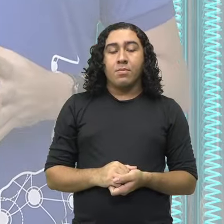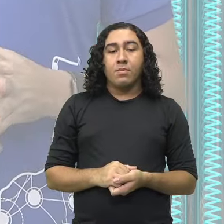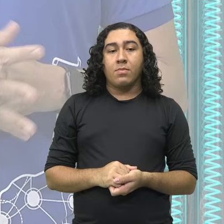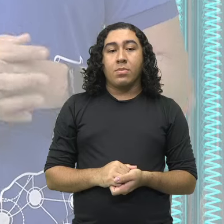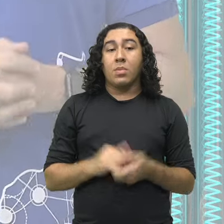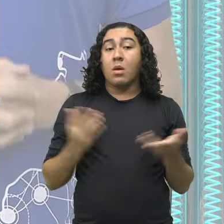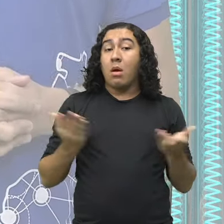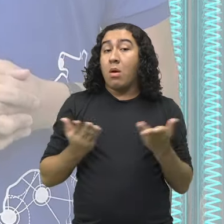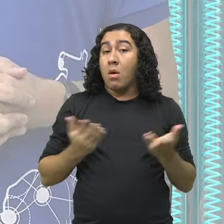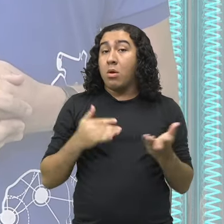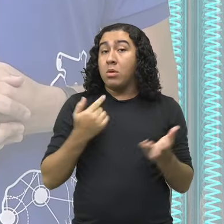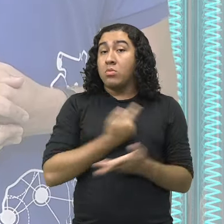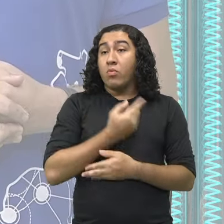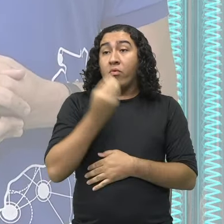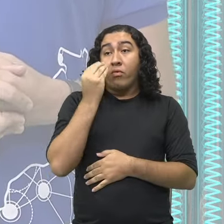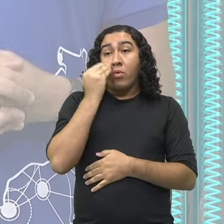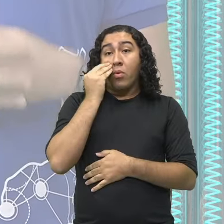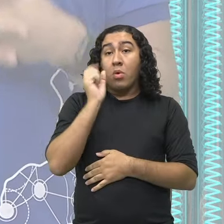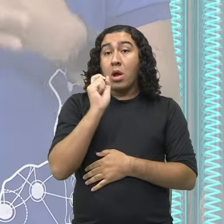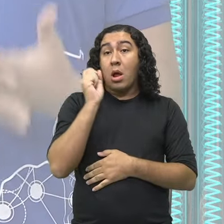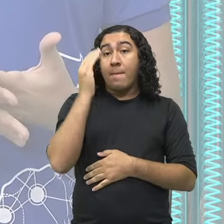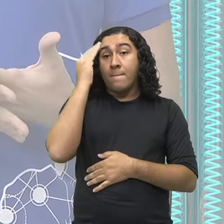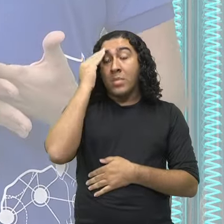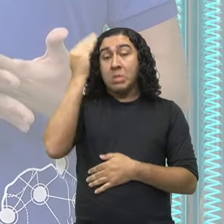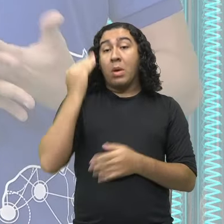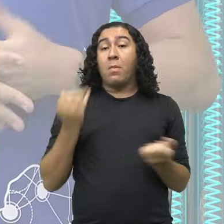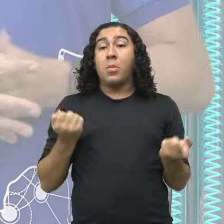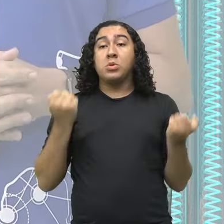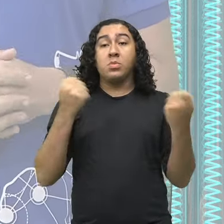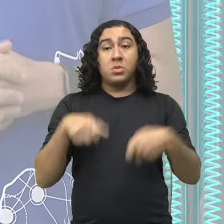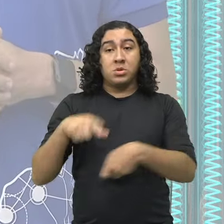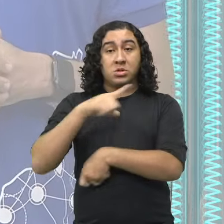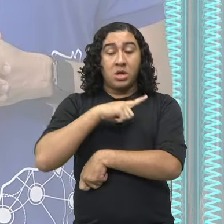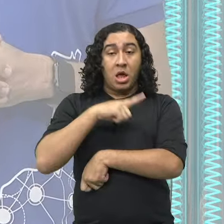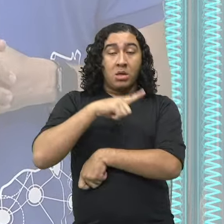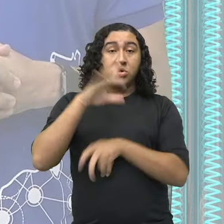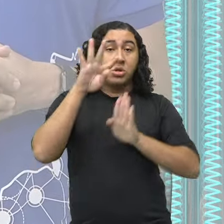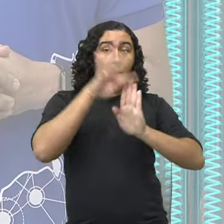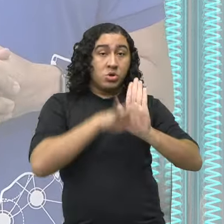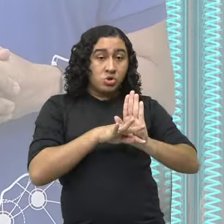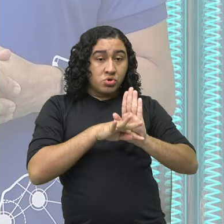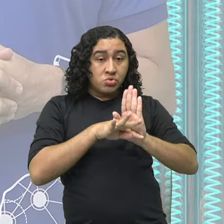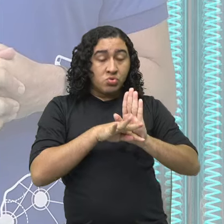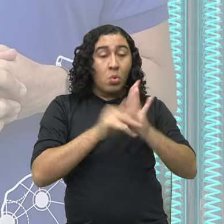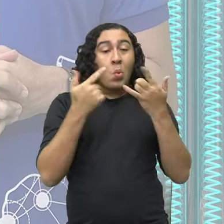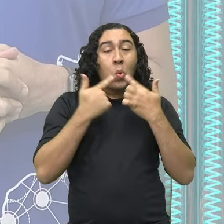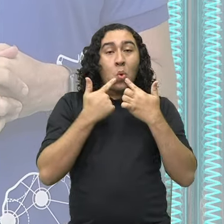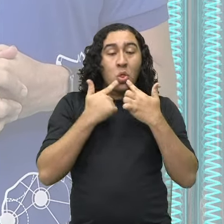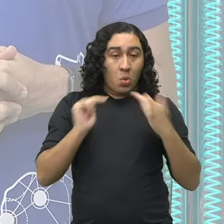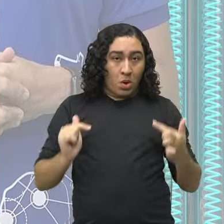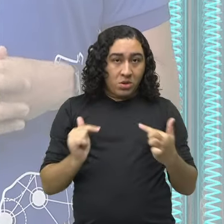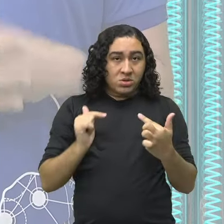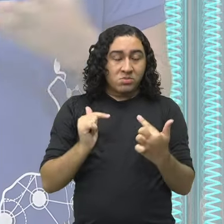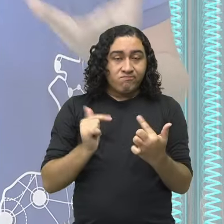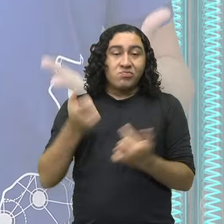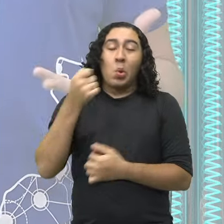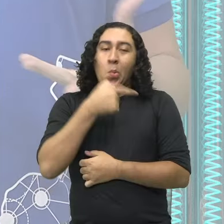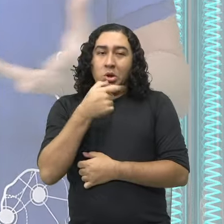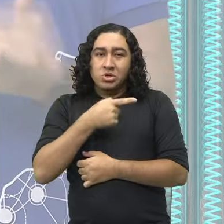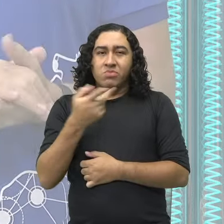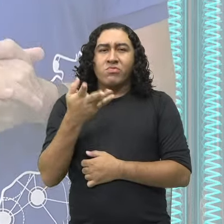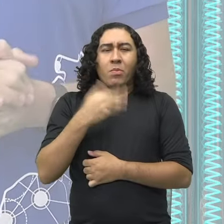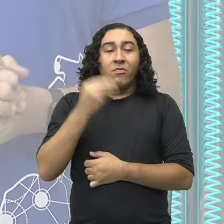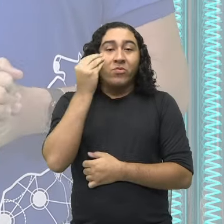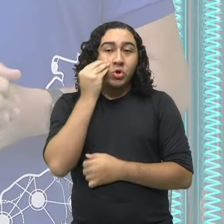agora, então, as principais formas de texto com linguagens humorísticas, né? Vejamos juntos,